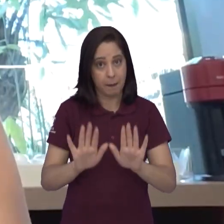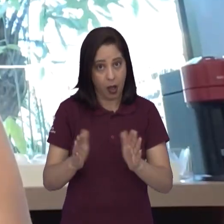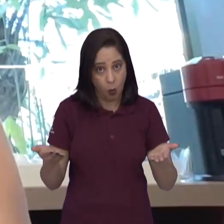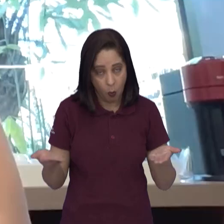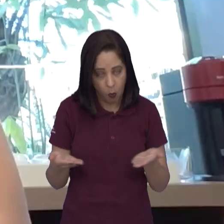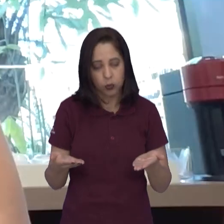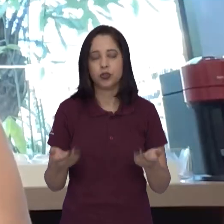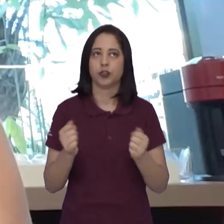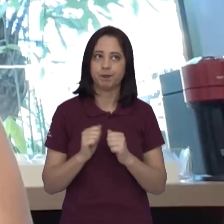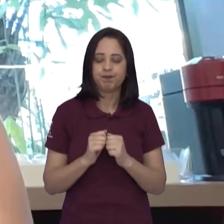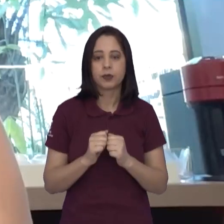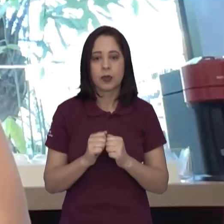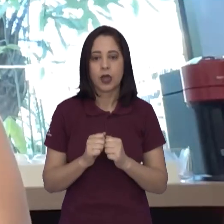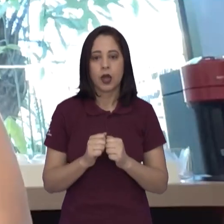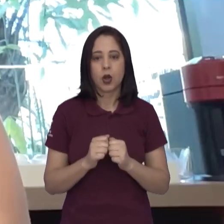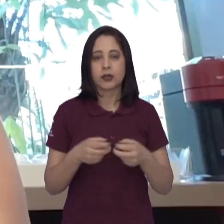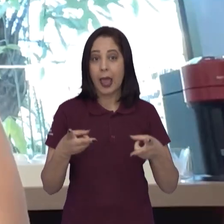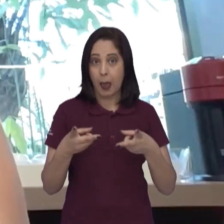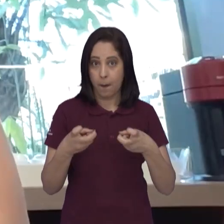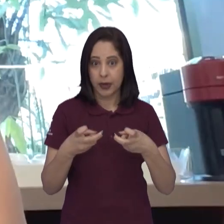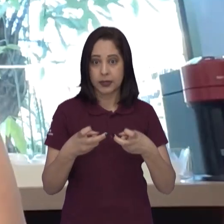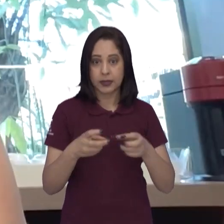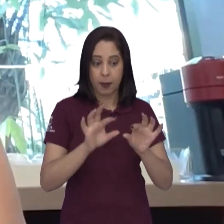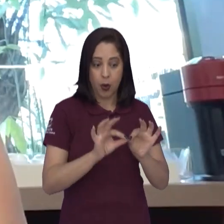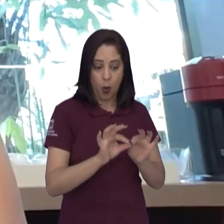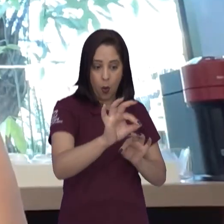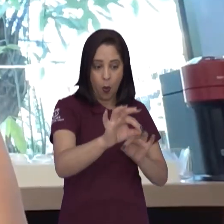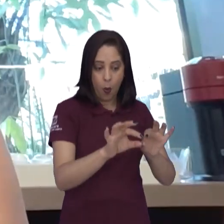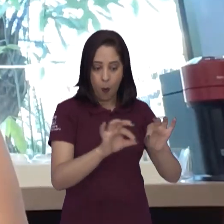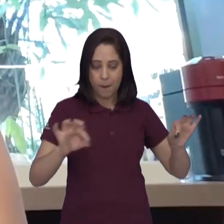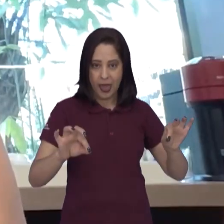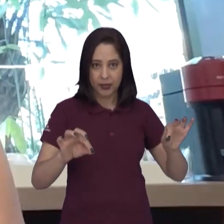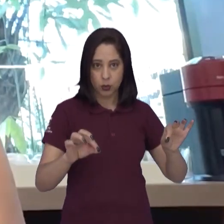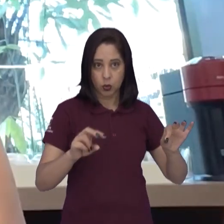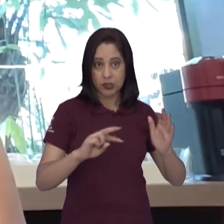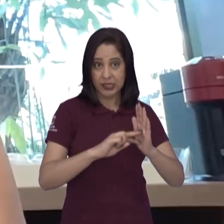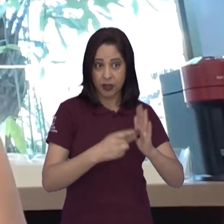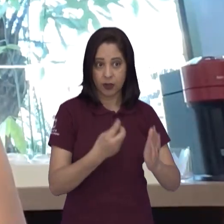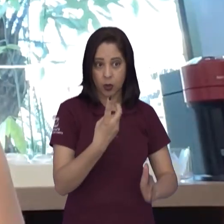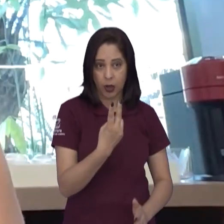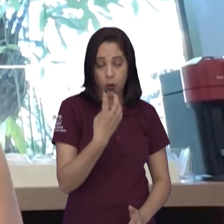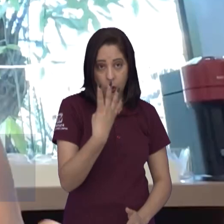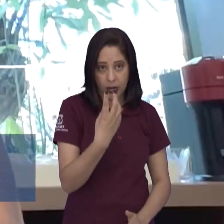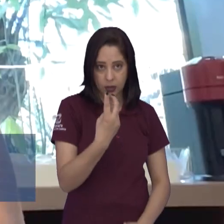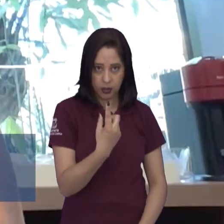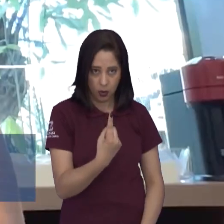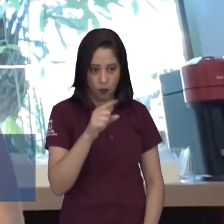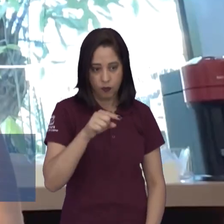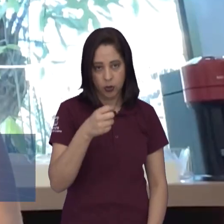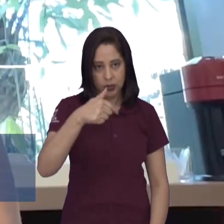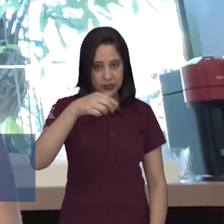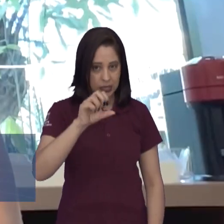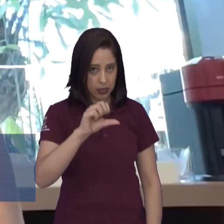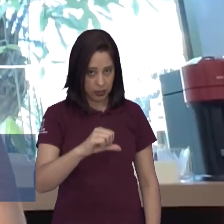hoje, quando a gente pega que a gente vê que o metro quadrado de São José, ele custa 41,79, então se eu quero fazer